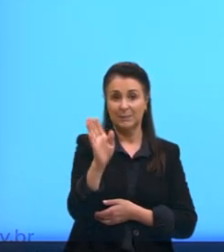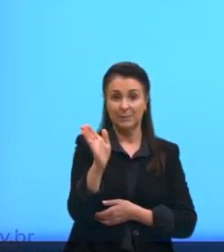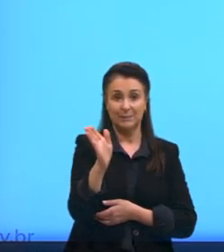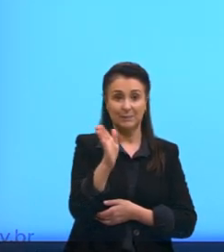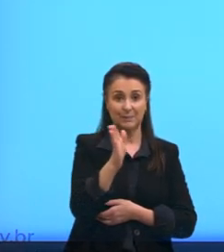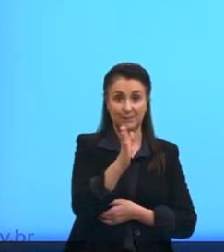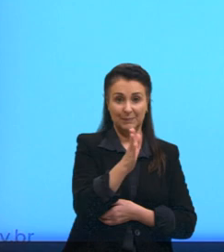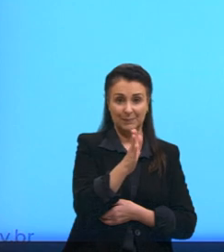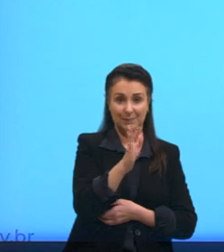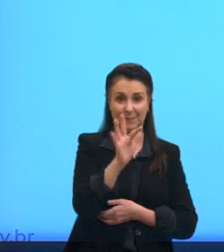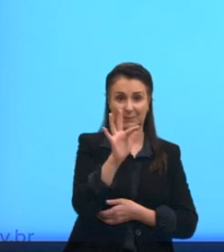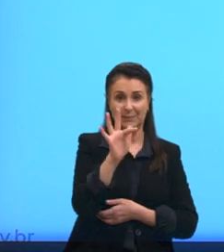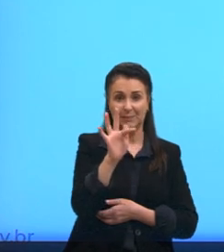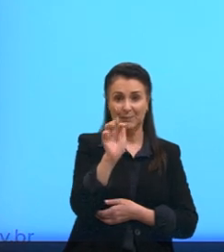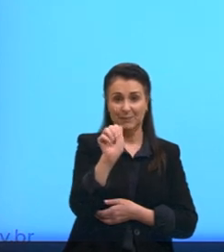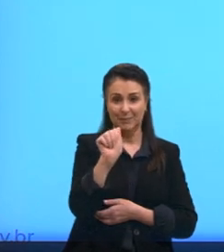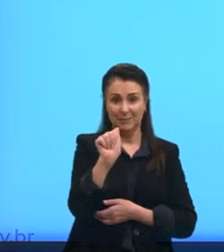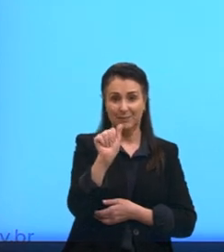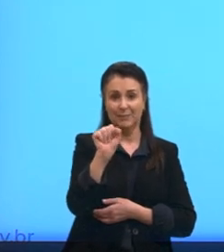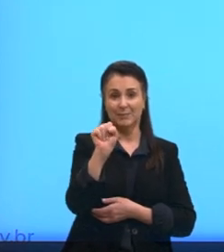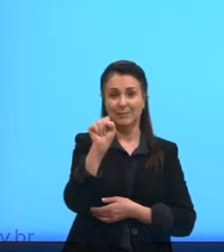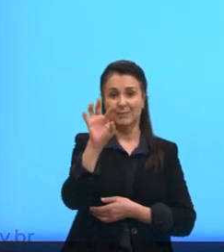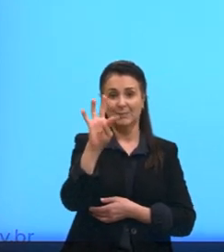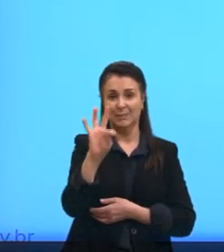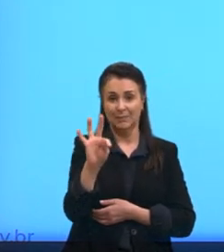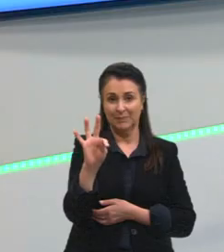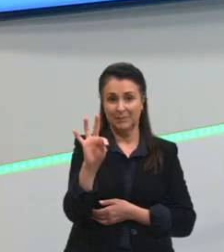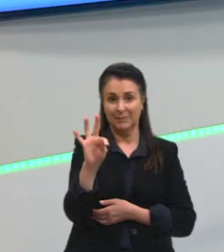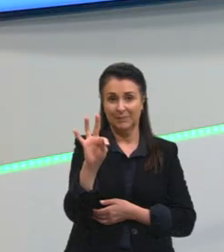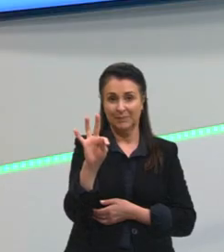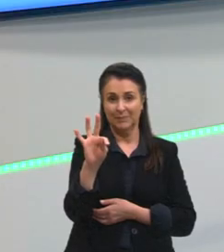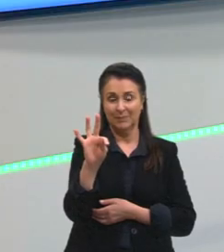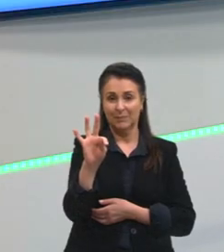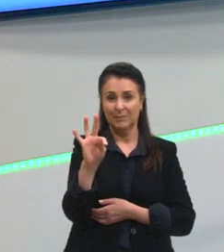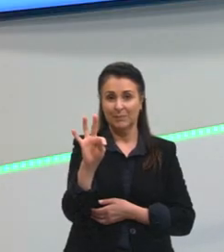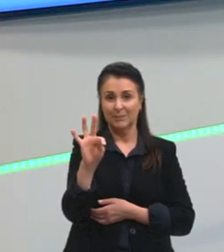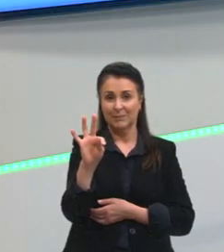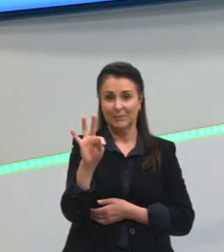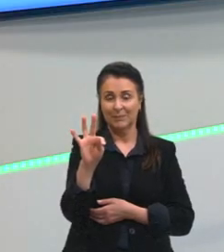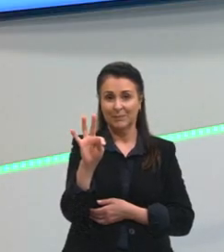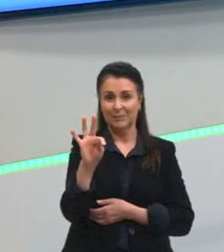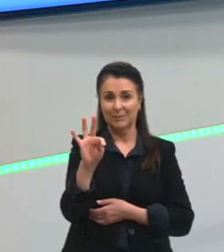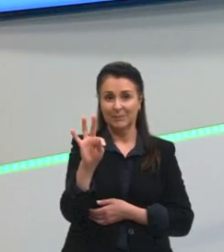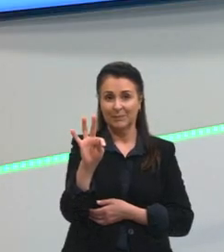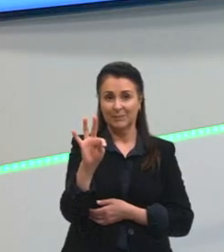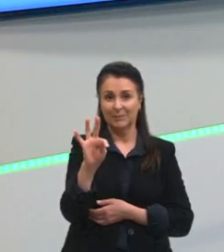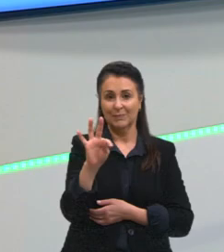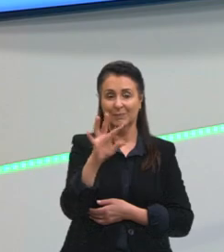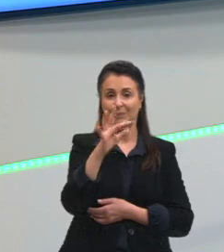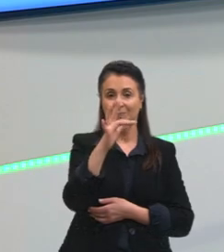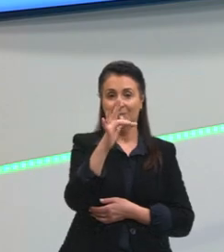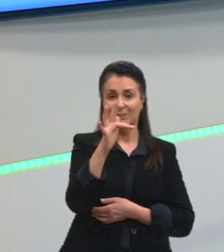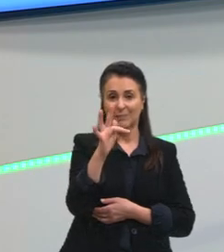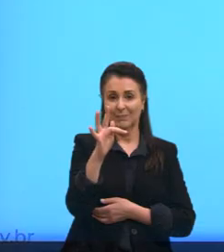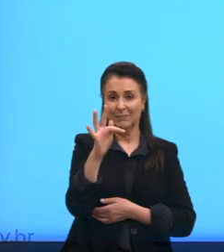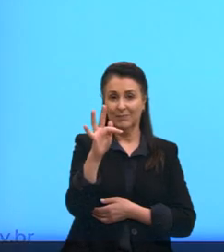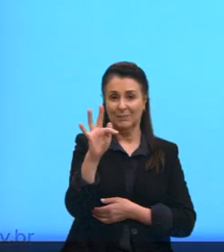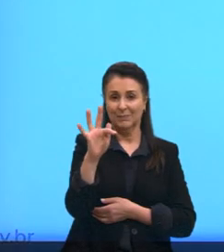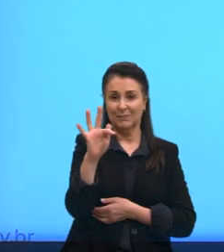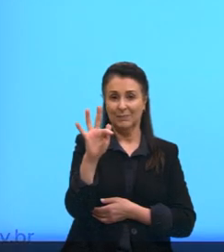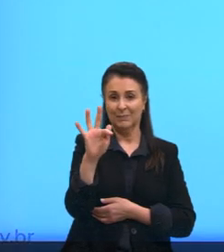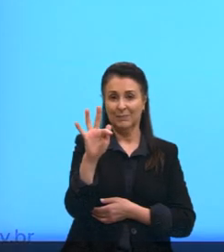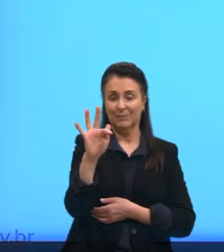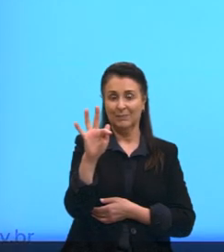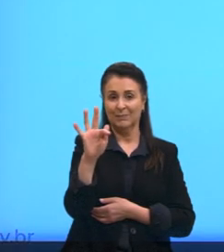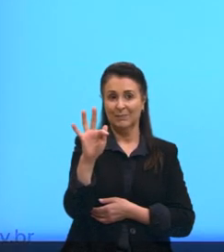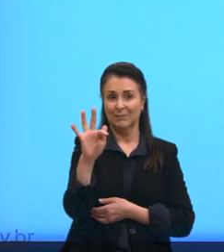fast-07 Fast rápido rapidez e o fut